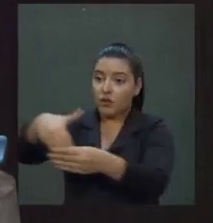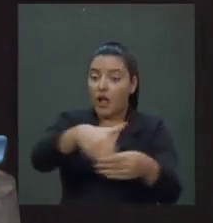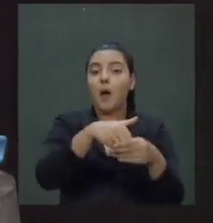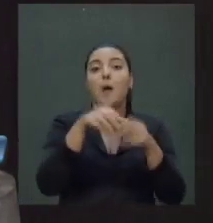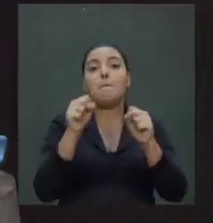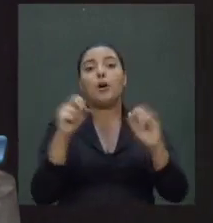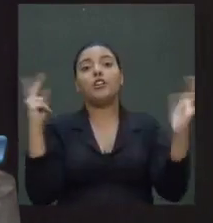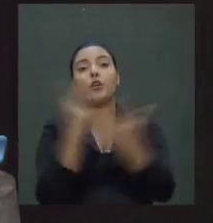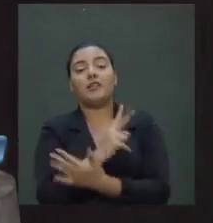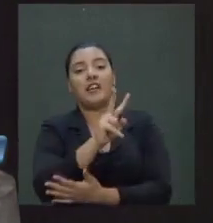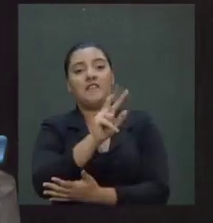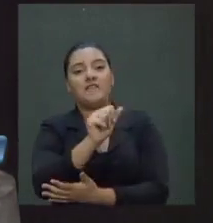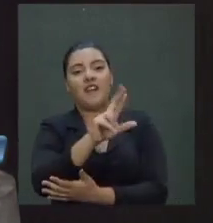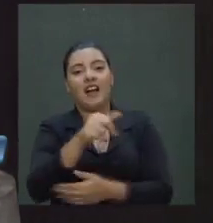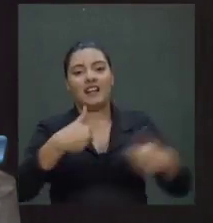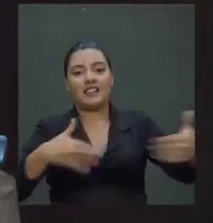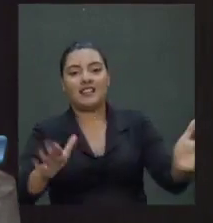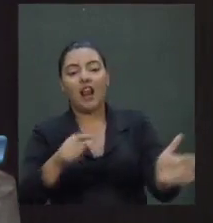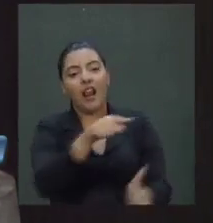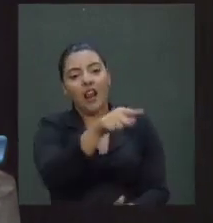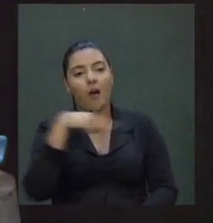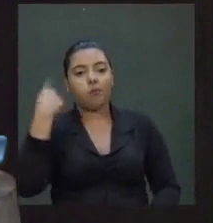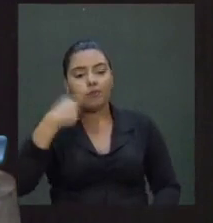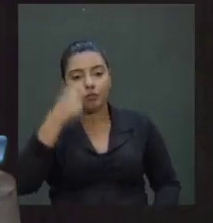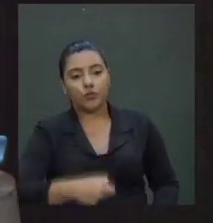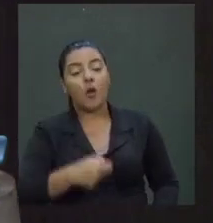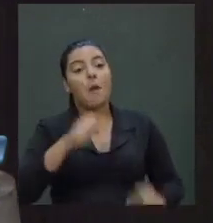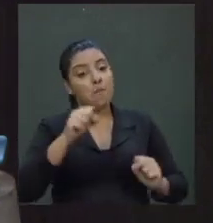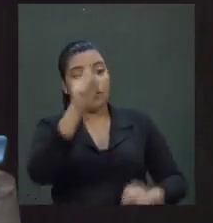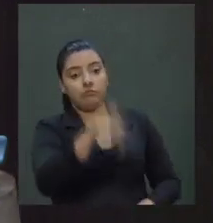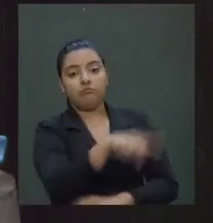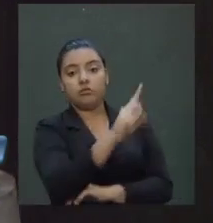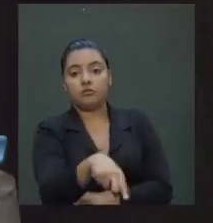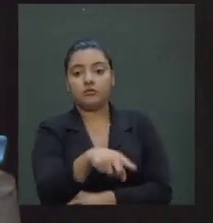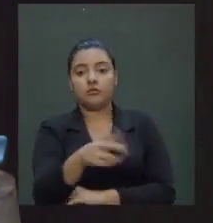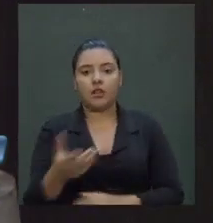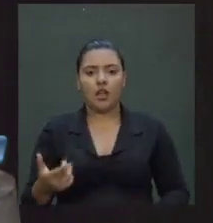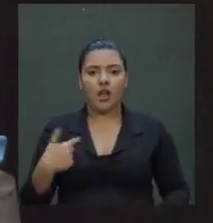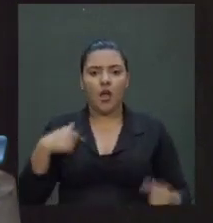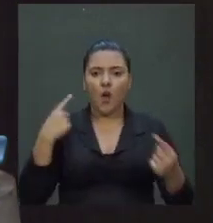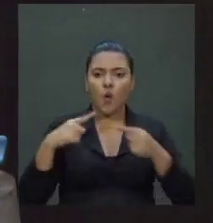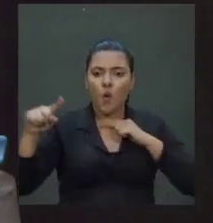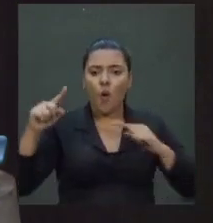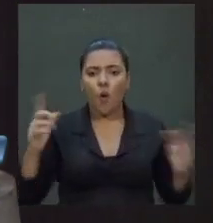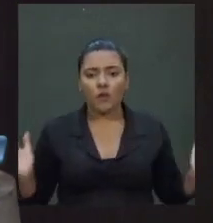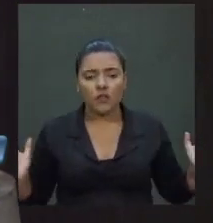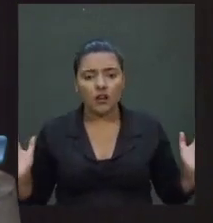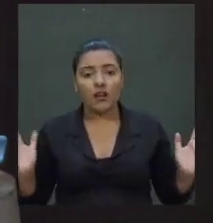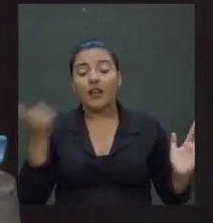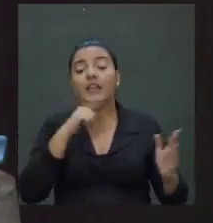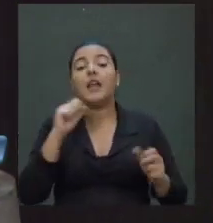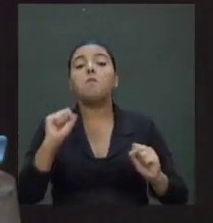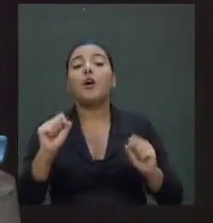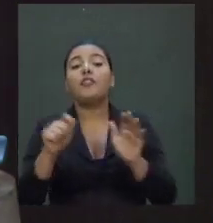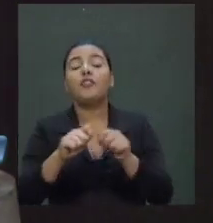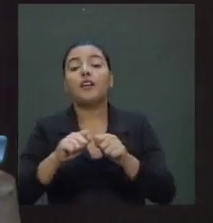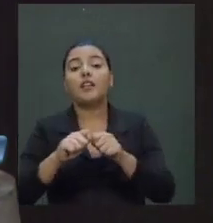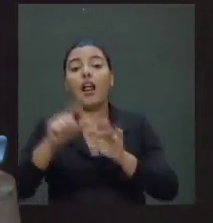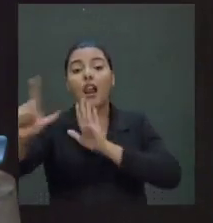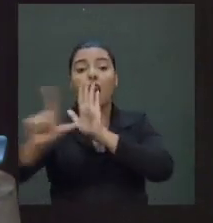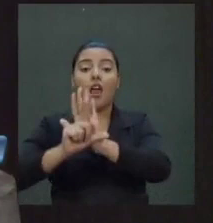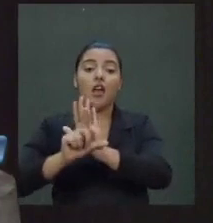vara. Na prática é isso. Eu sou contra isso. Quem tem que fazer isso é a lei. Nós estamos abrindo mão de